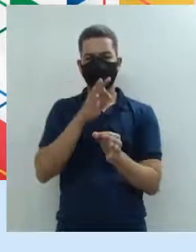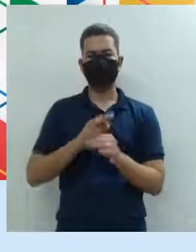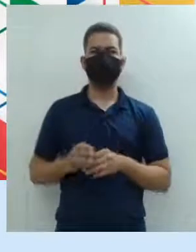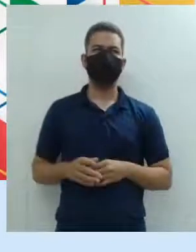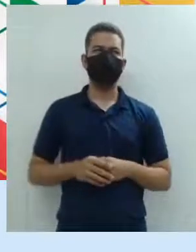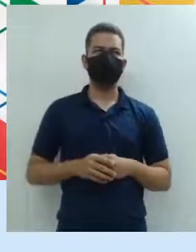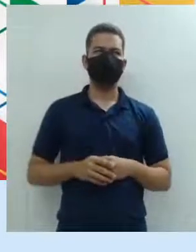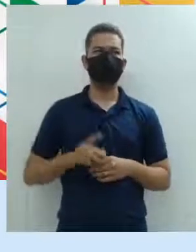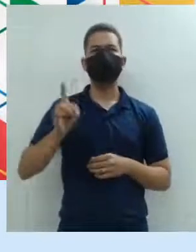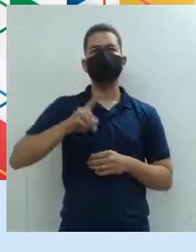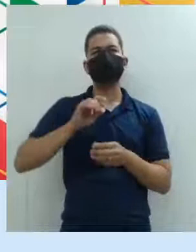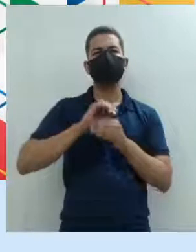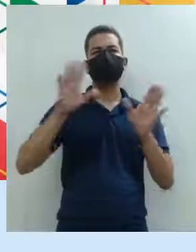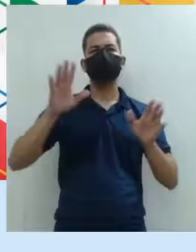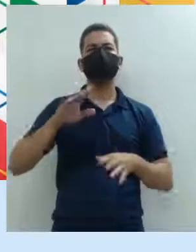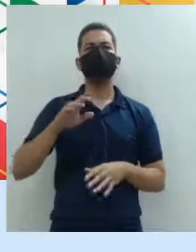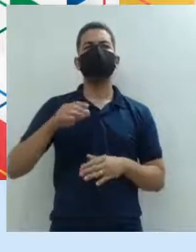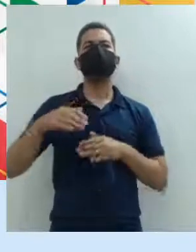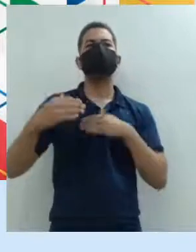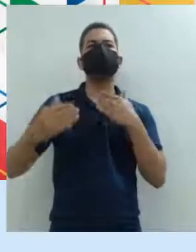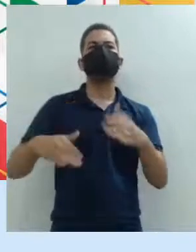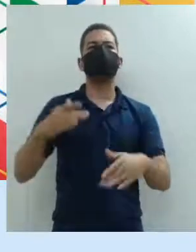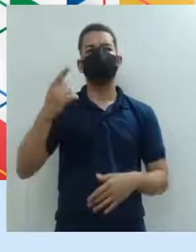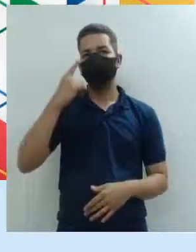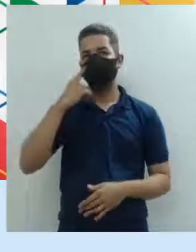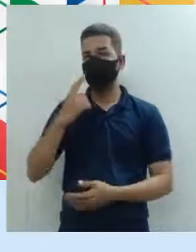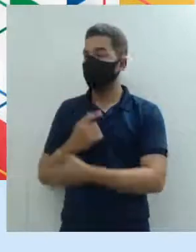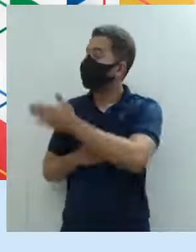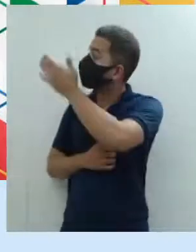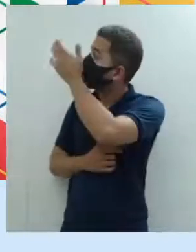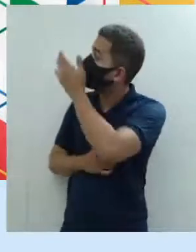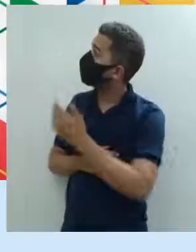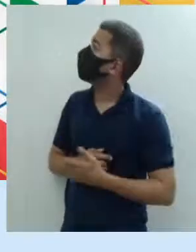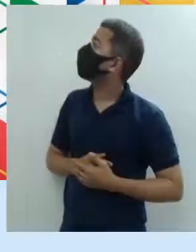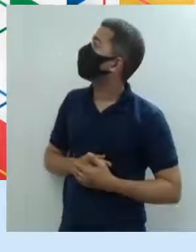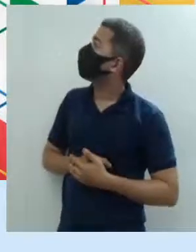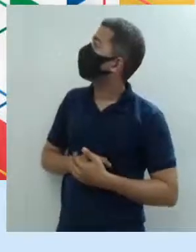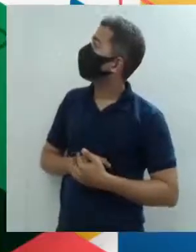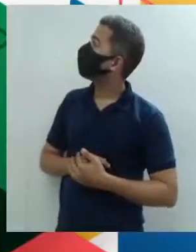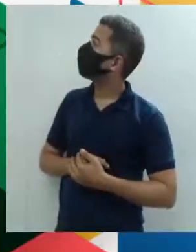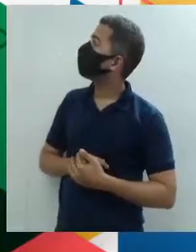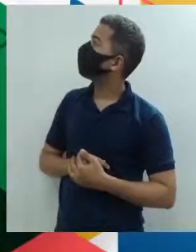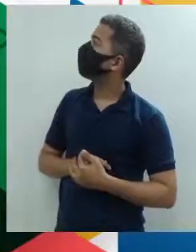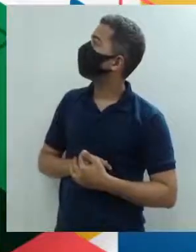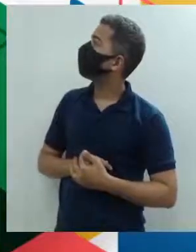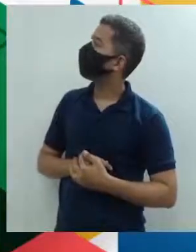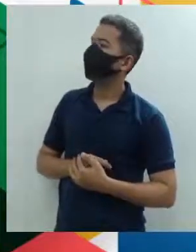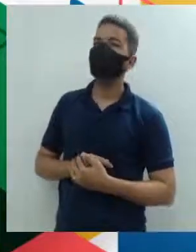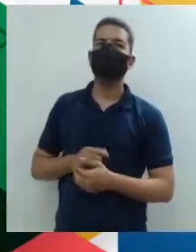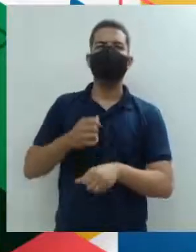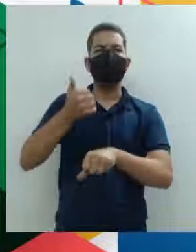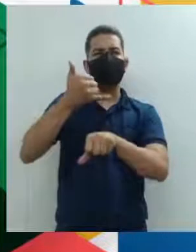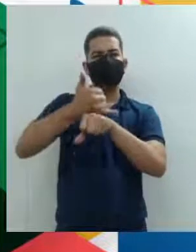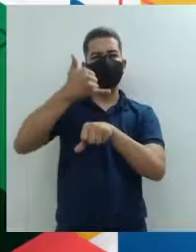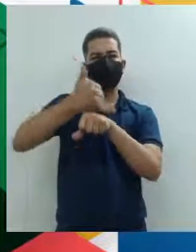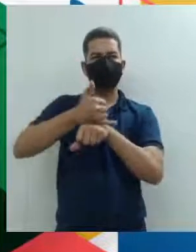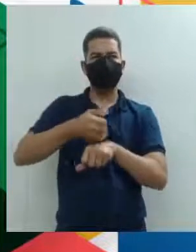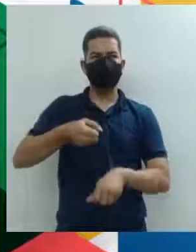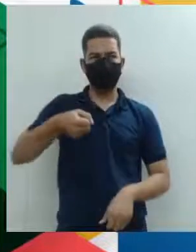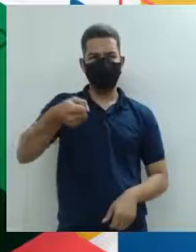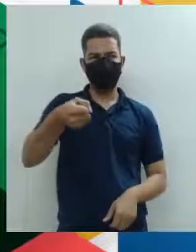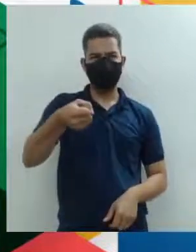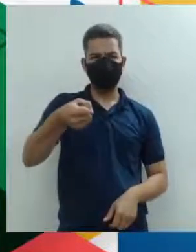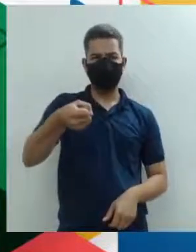isso vai ficar mais claro quando a gente observar esse exemplo aqui. Ó. Eu tenho aí uma barra de ferro, né, que meu colega